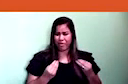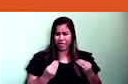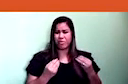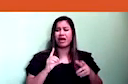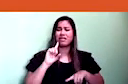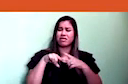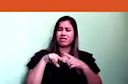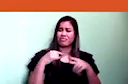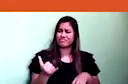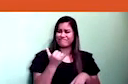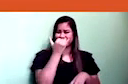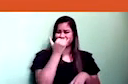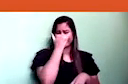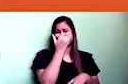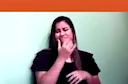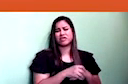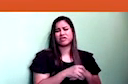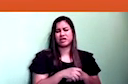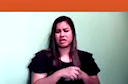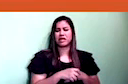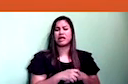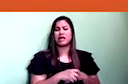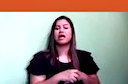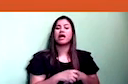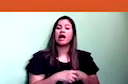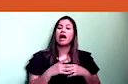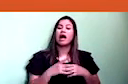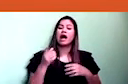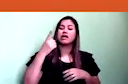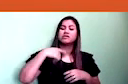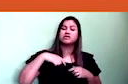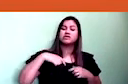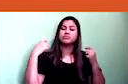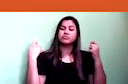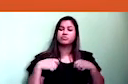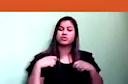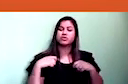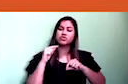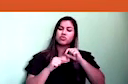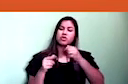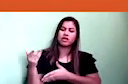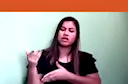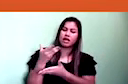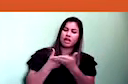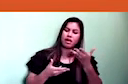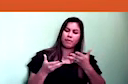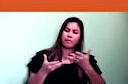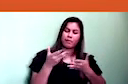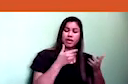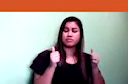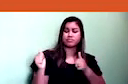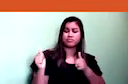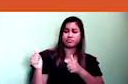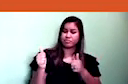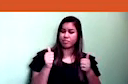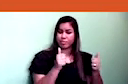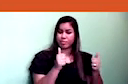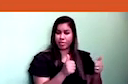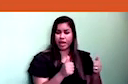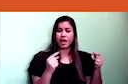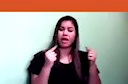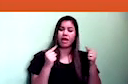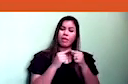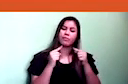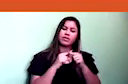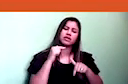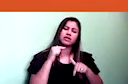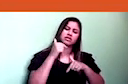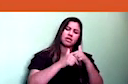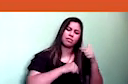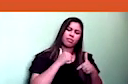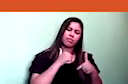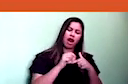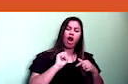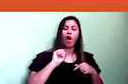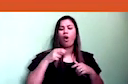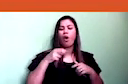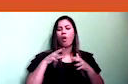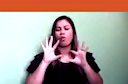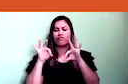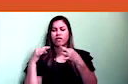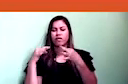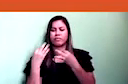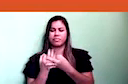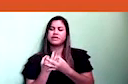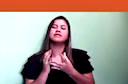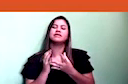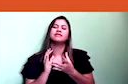os relacionamentos também deveriam ser, nossas relações com as pessoas, e isso, seja no ambiente de trabalho ou mesmo familiar,